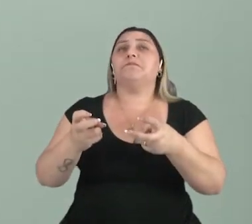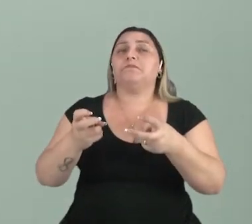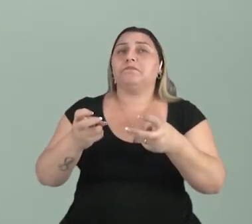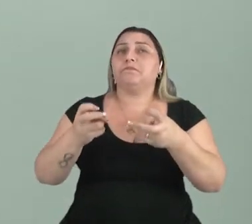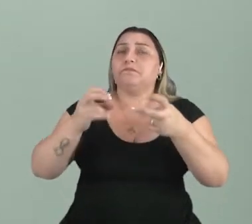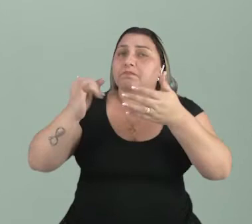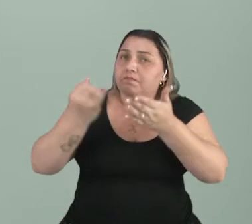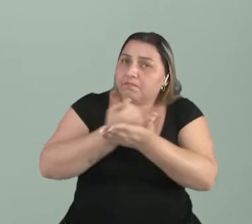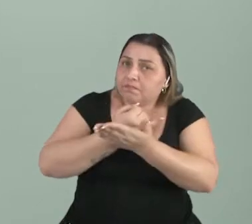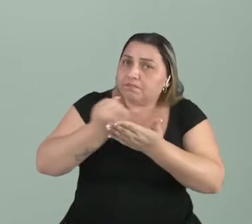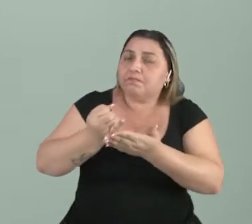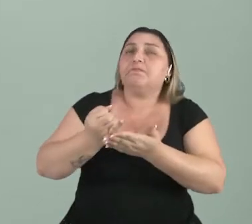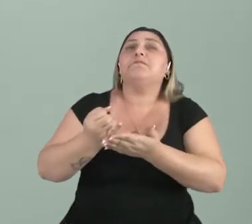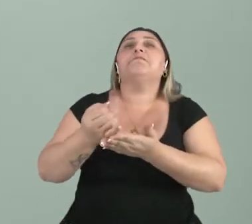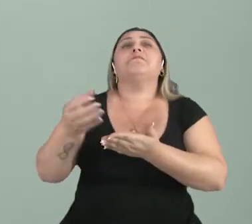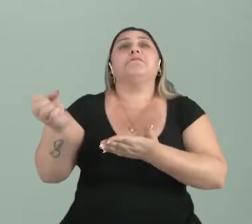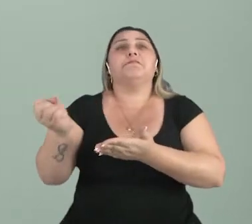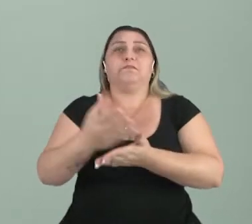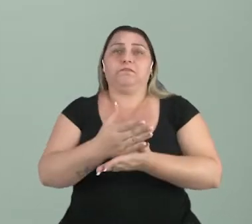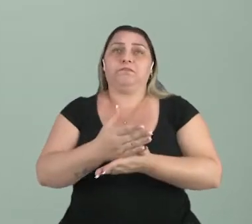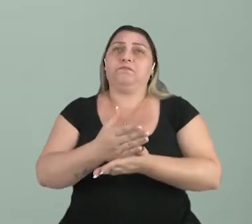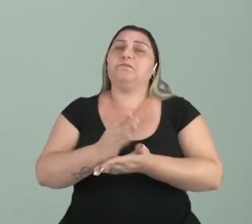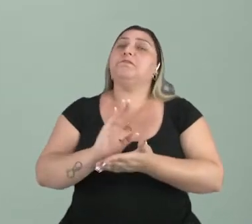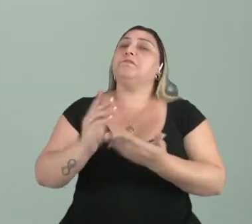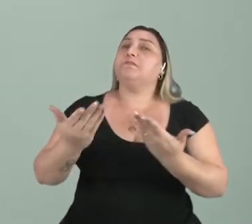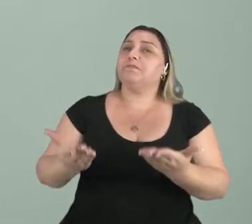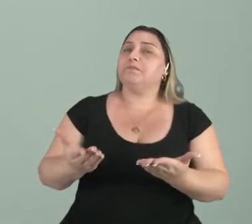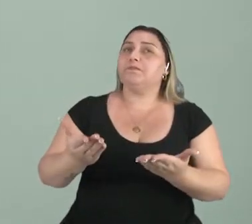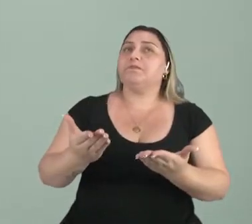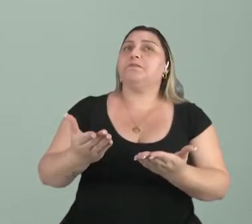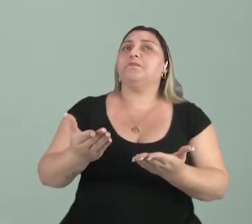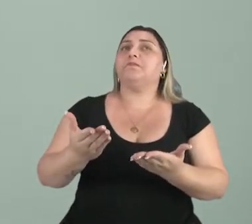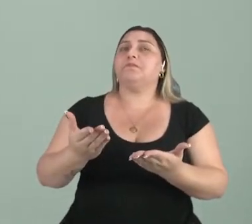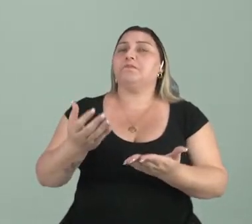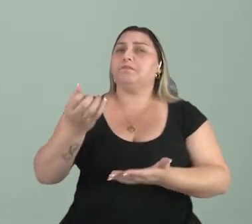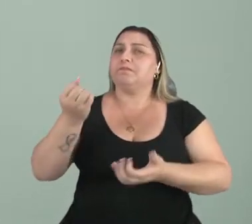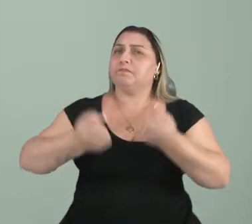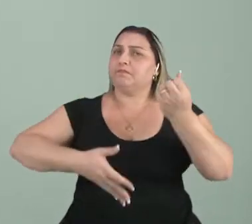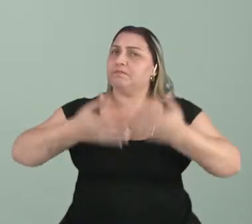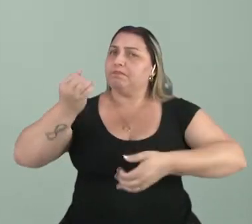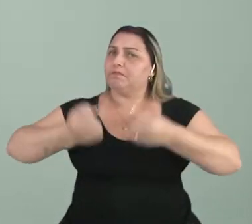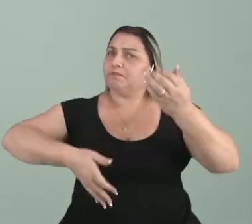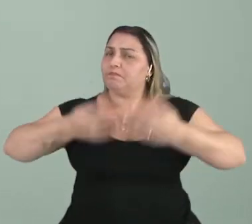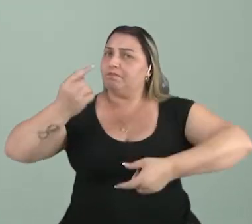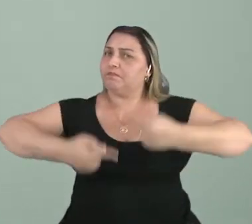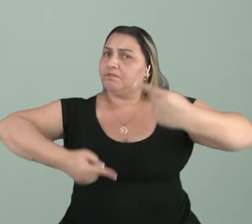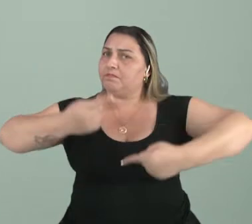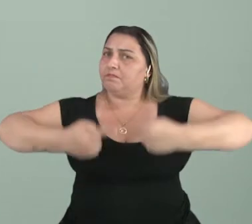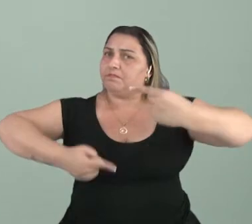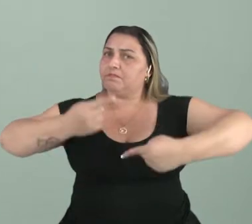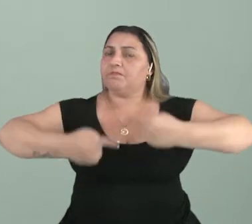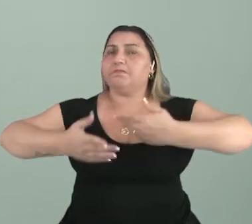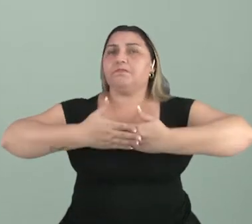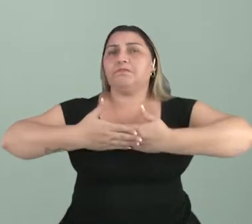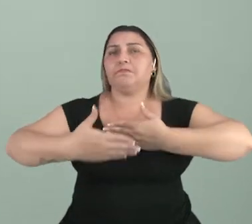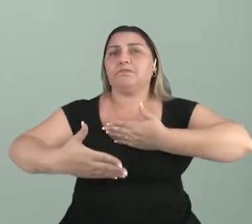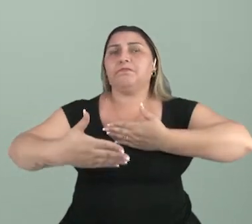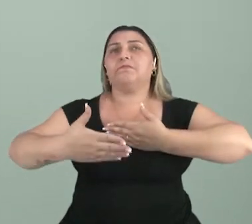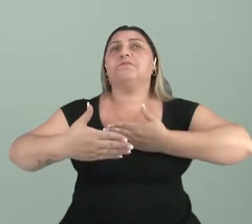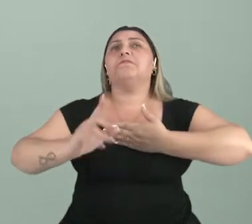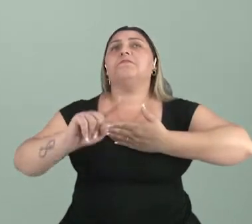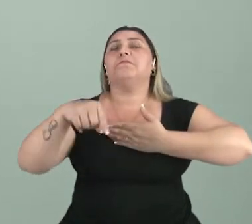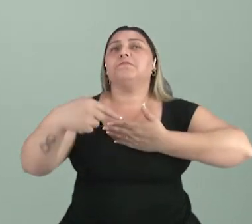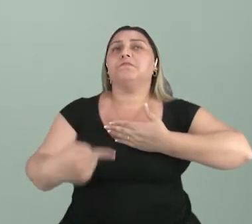o assunto da atualidade e aquilo que provavelmente será mais discutido, mais debatido durante